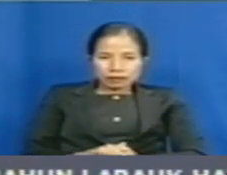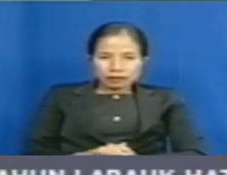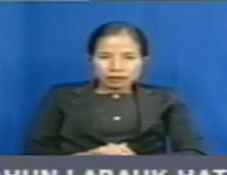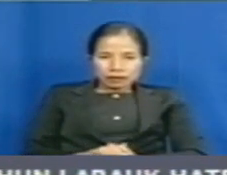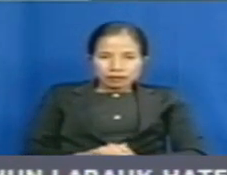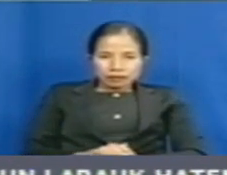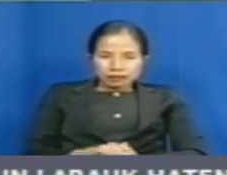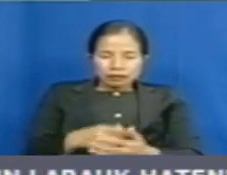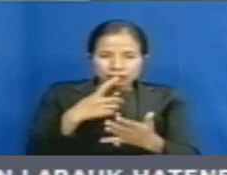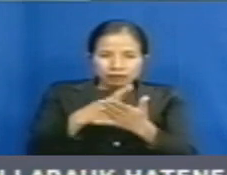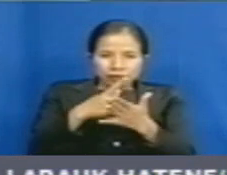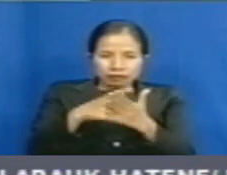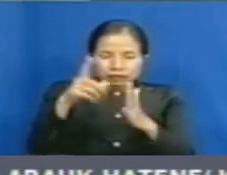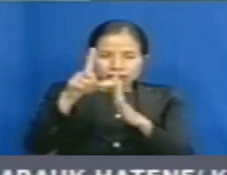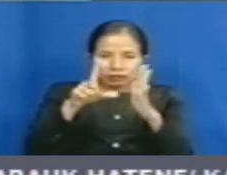proposta de lei da